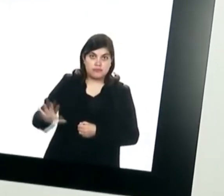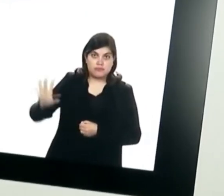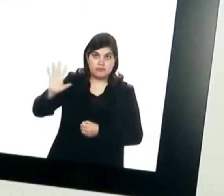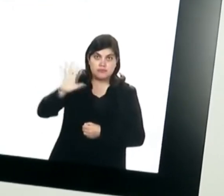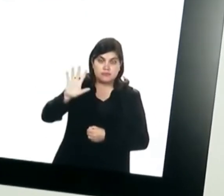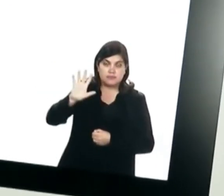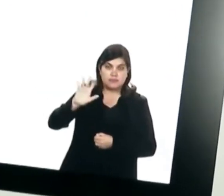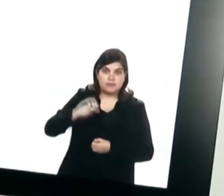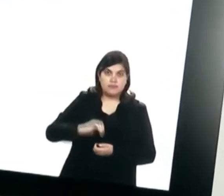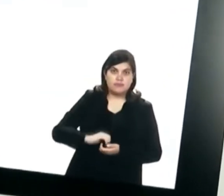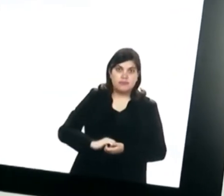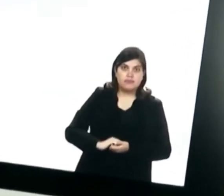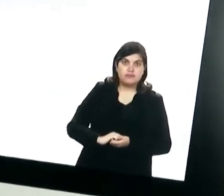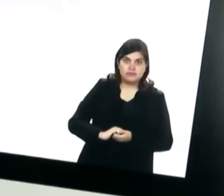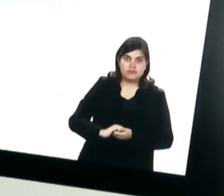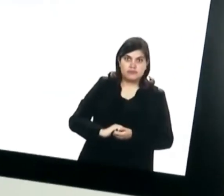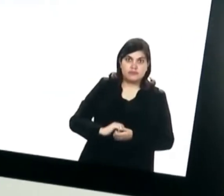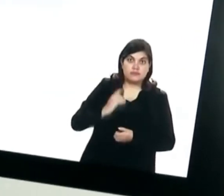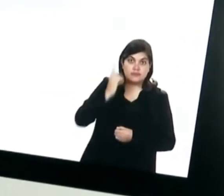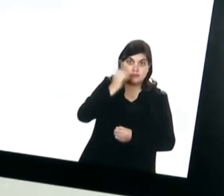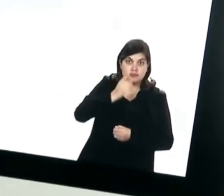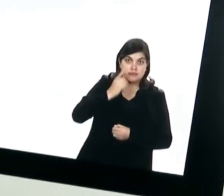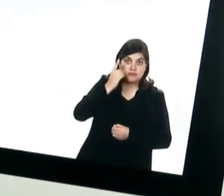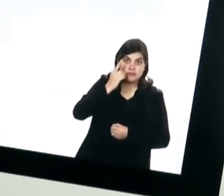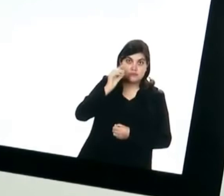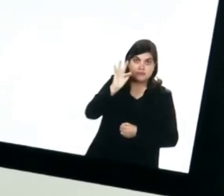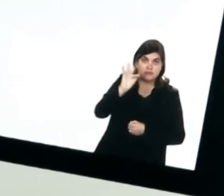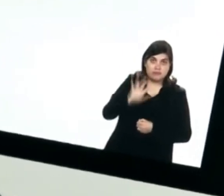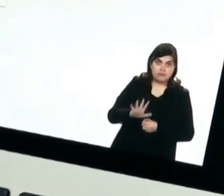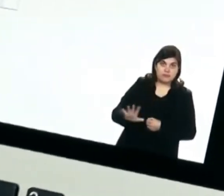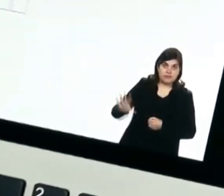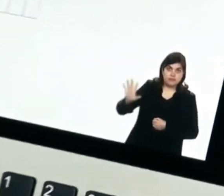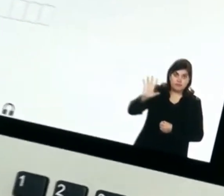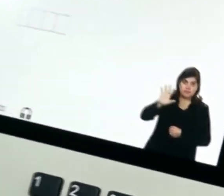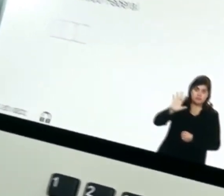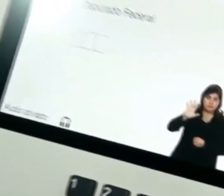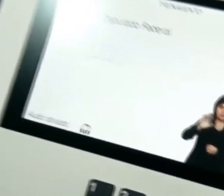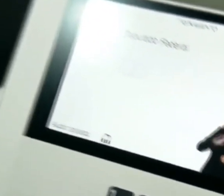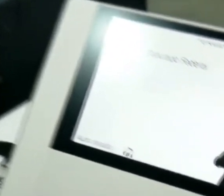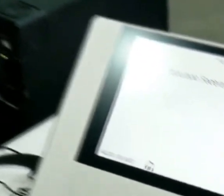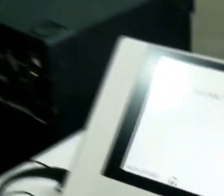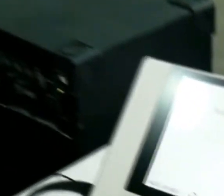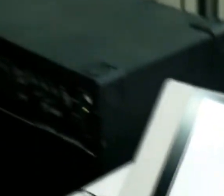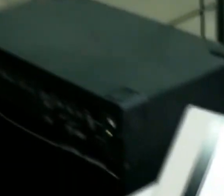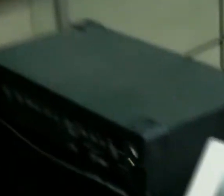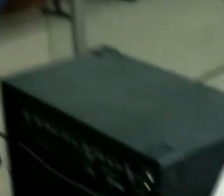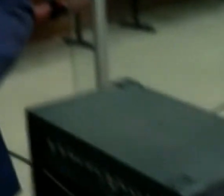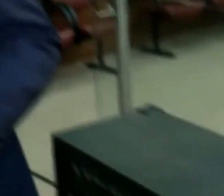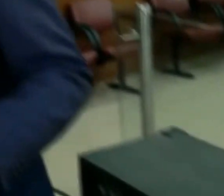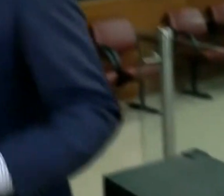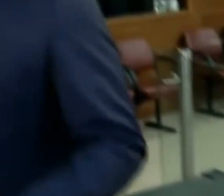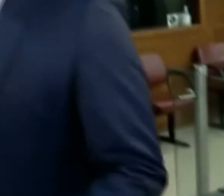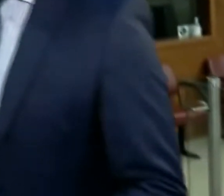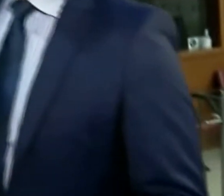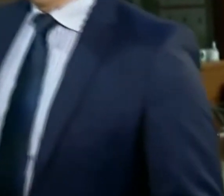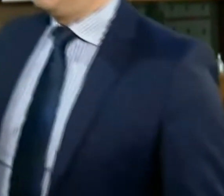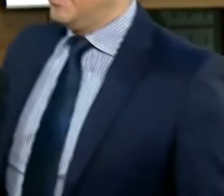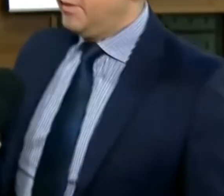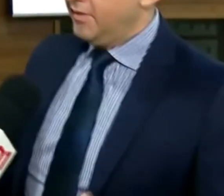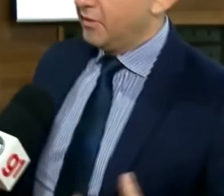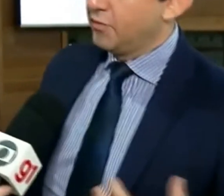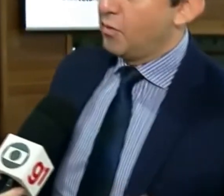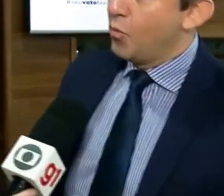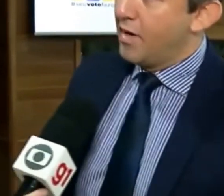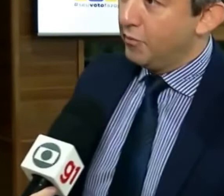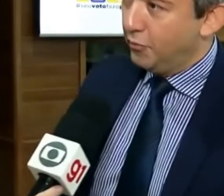tenho essa essa dificuldade todas as zonas já vem com esse recurso intérprete de libras Então não precisa nem avisar no caso do leitor cego